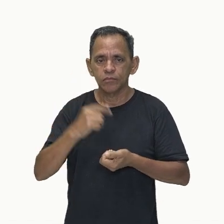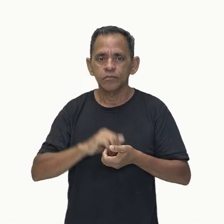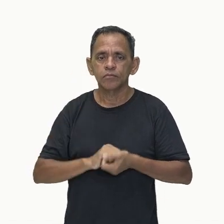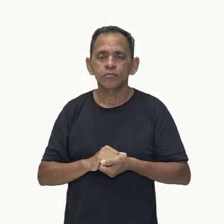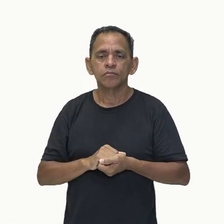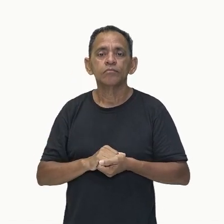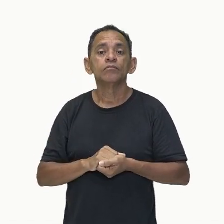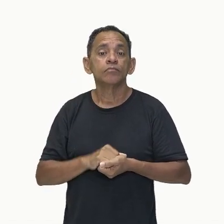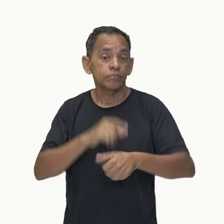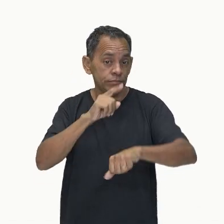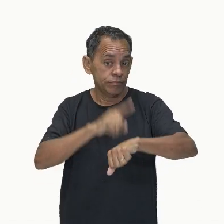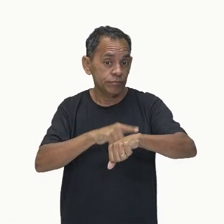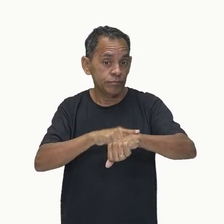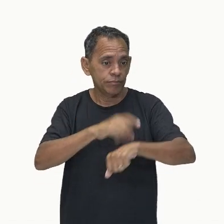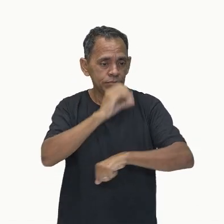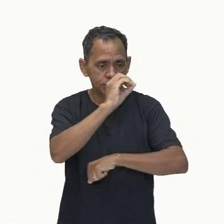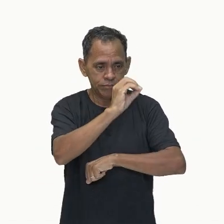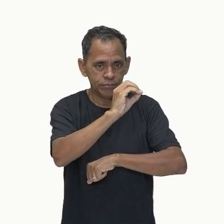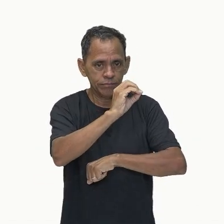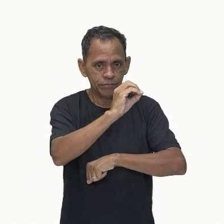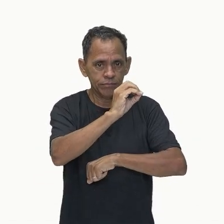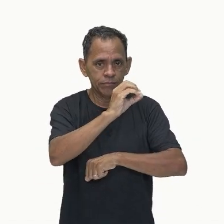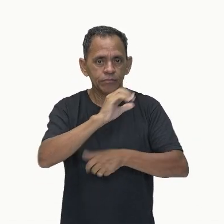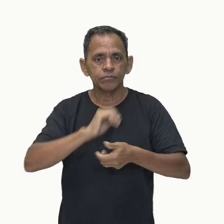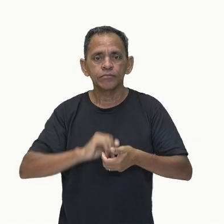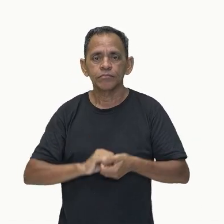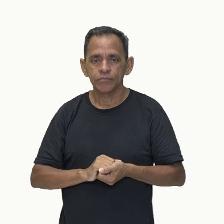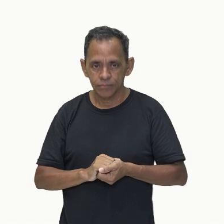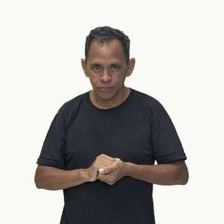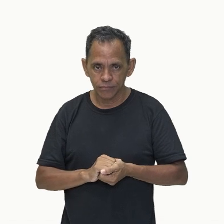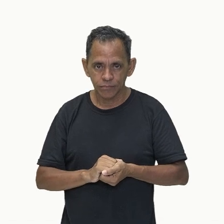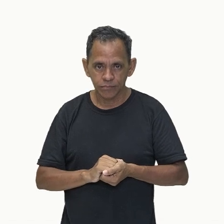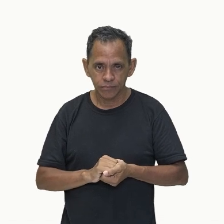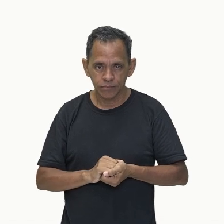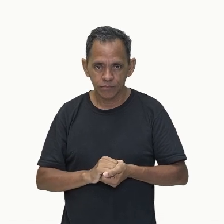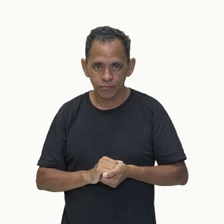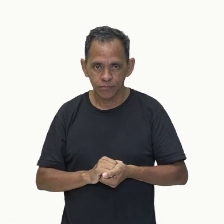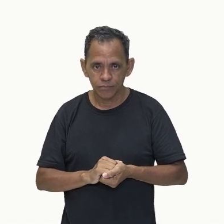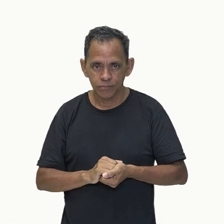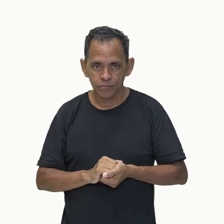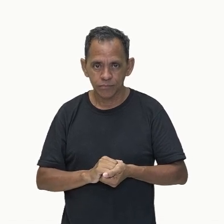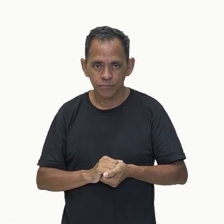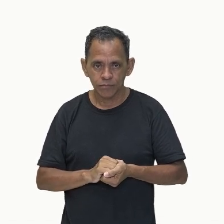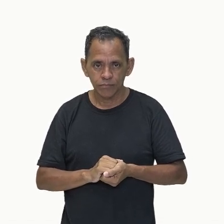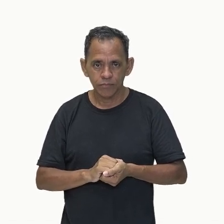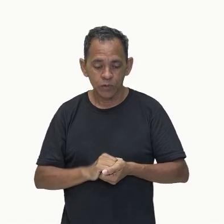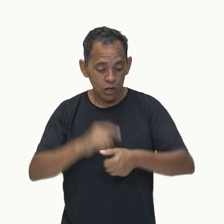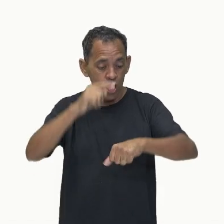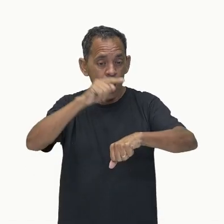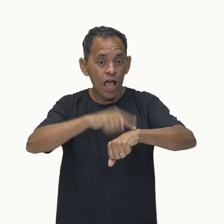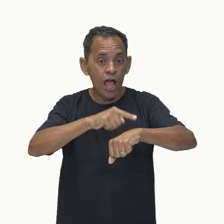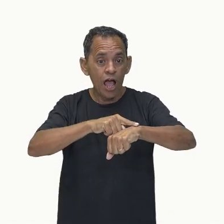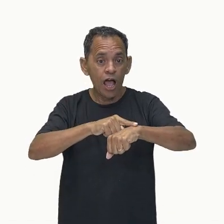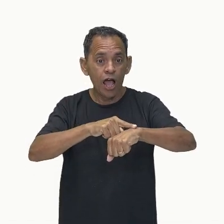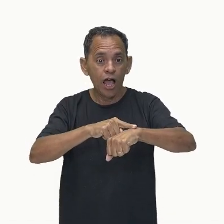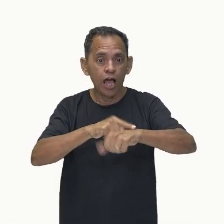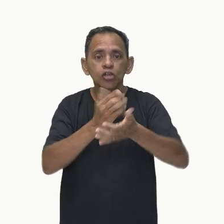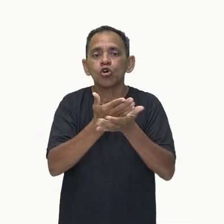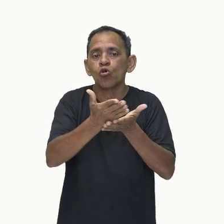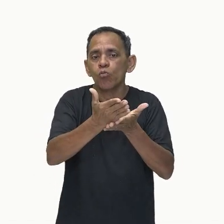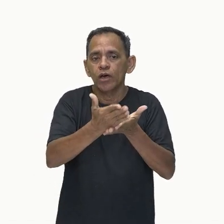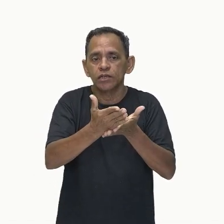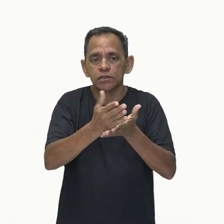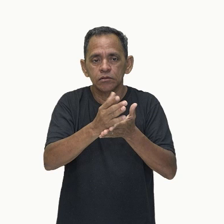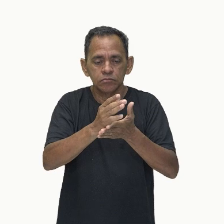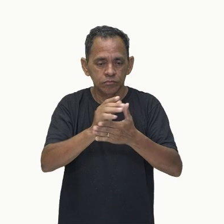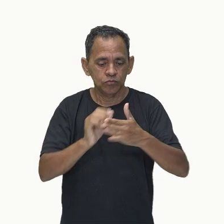zero. Quando o tempo é zero, eu larguei o cronômetro, liguei o cronômetro. Dei largada aí no cronômetro. Ele